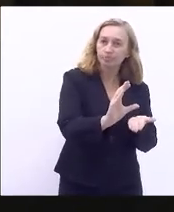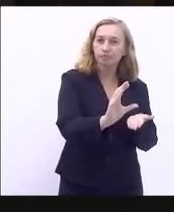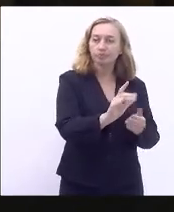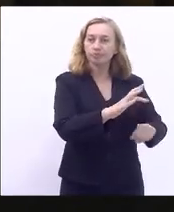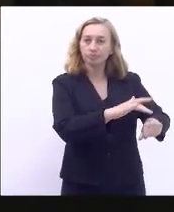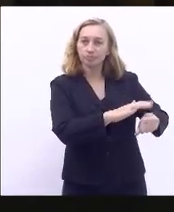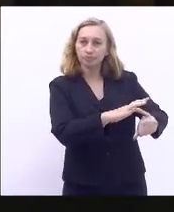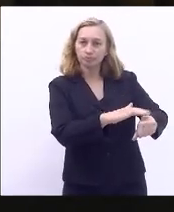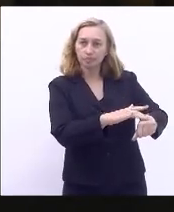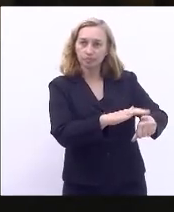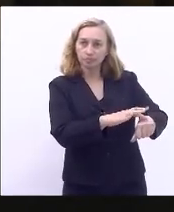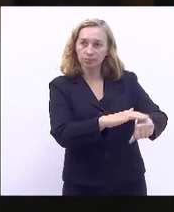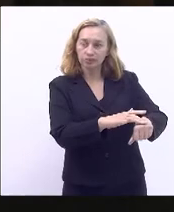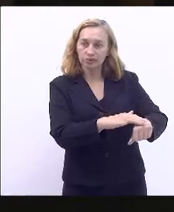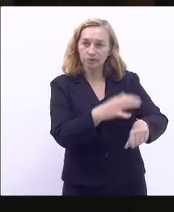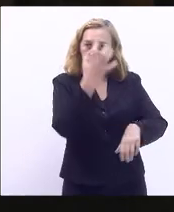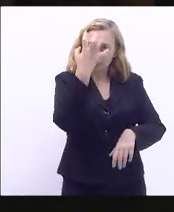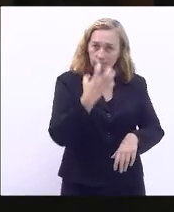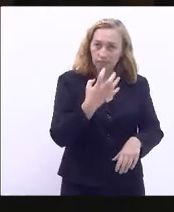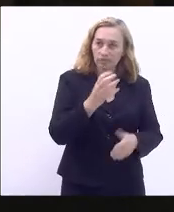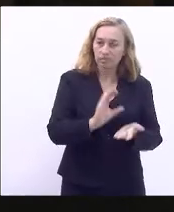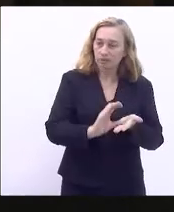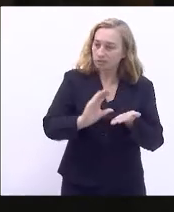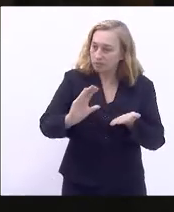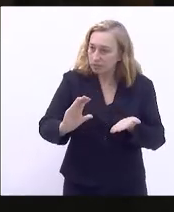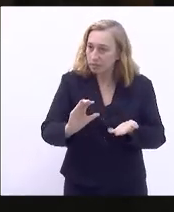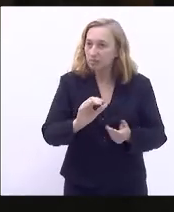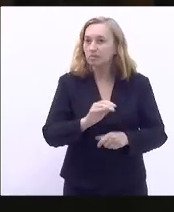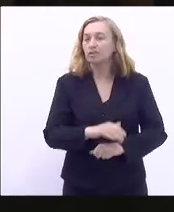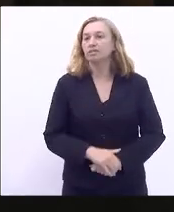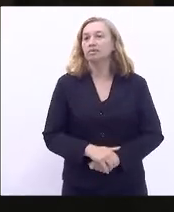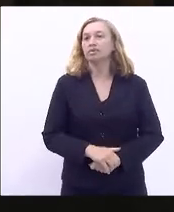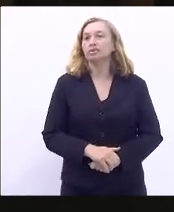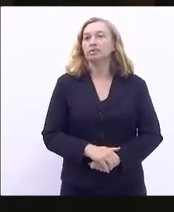doença crônica, é estender um benefício